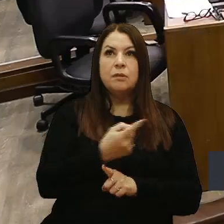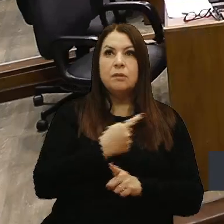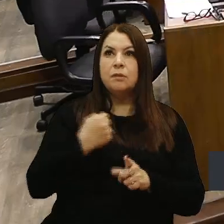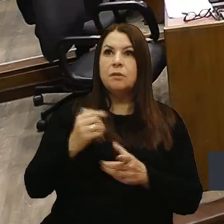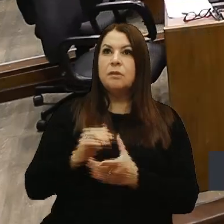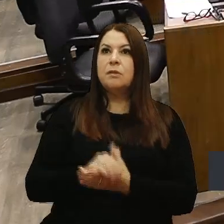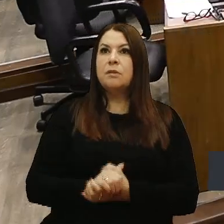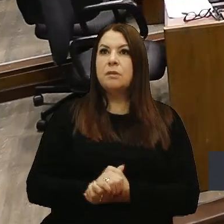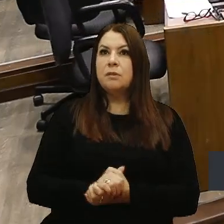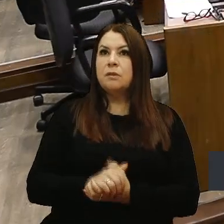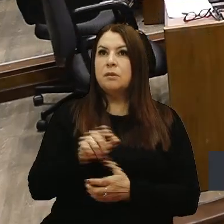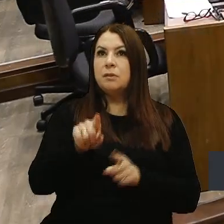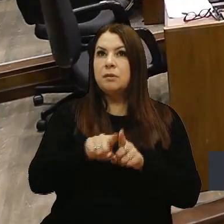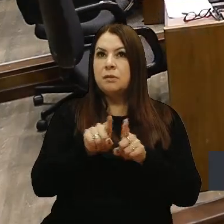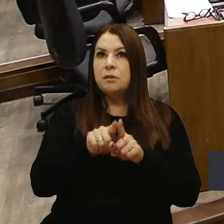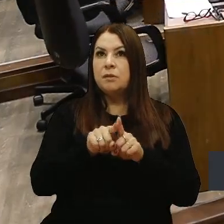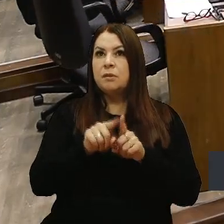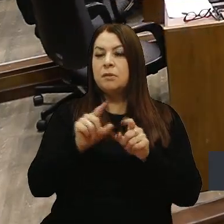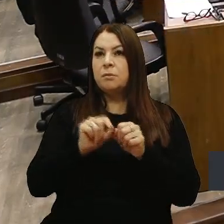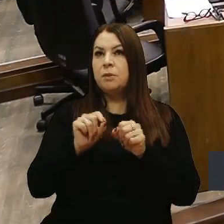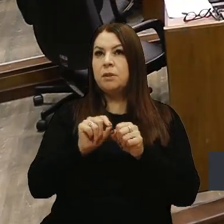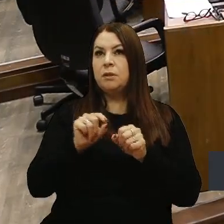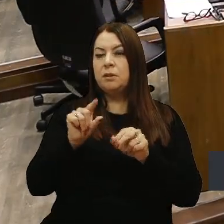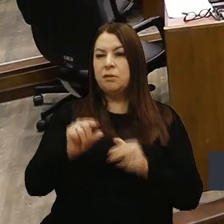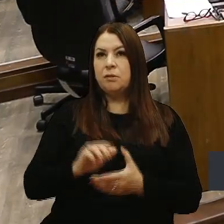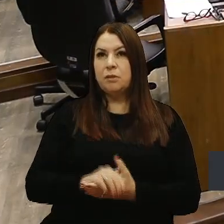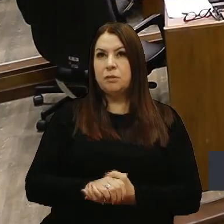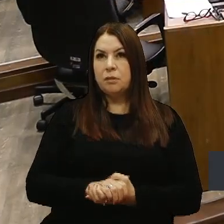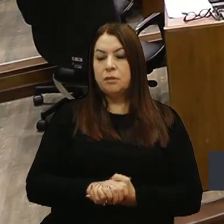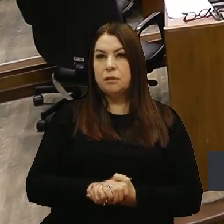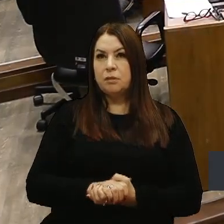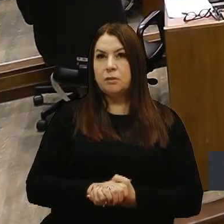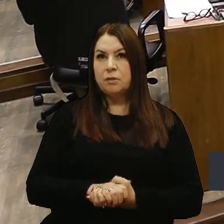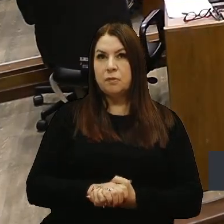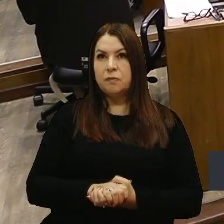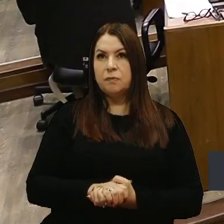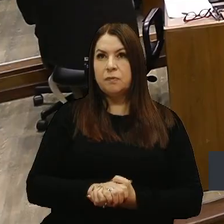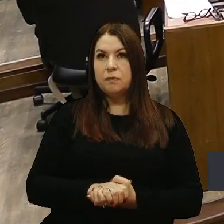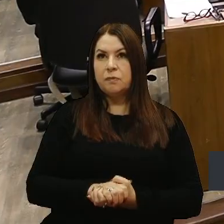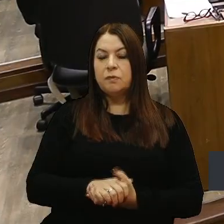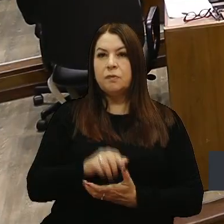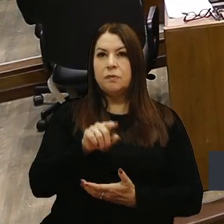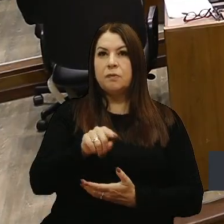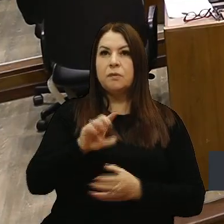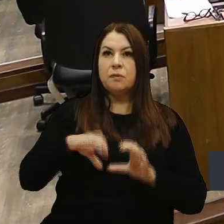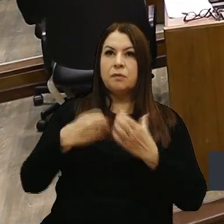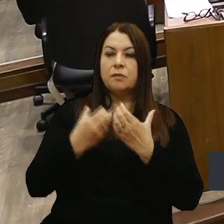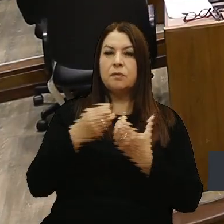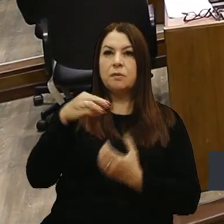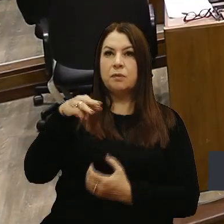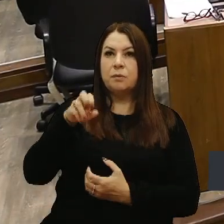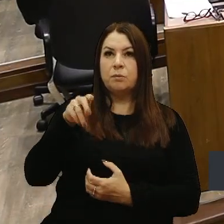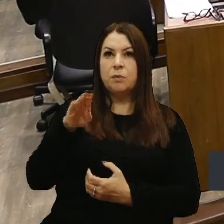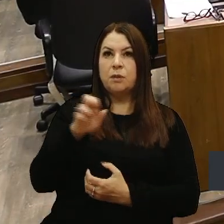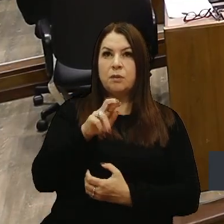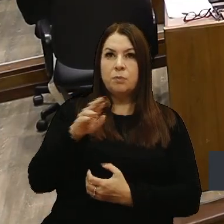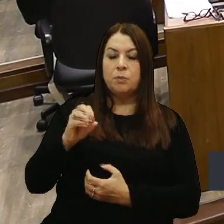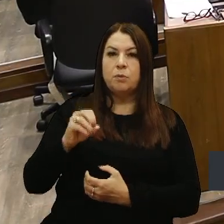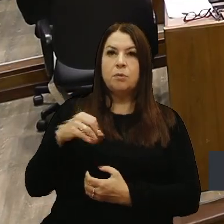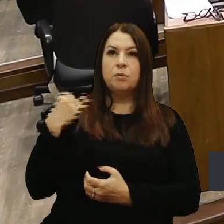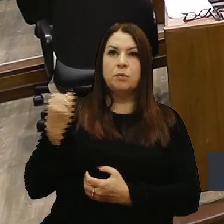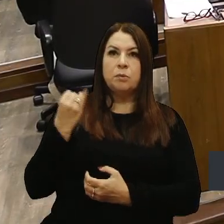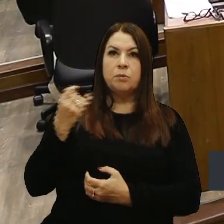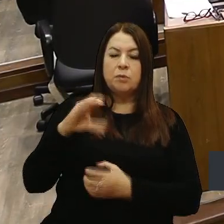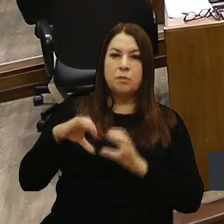Bom dia, pessoal de Monte Ibérico. Sejam todos bem-vindos. A reivindicação da comunidade de Monte Ibérico é uma reivindicação muito